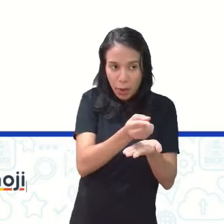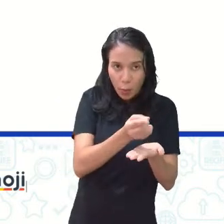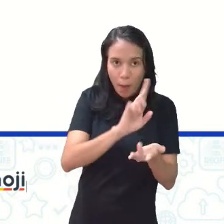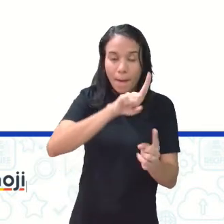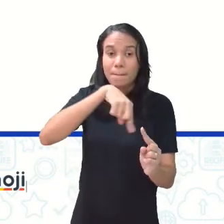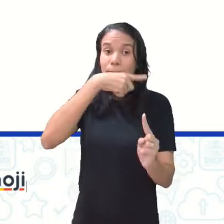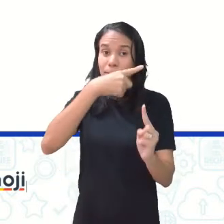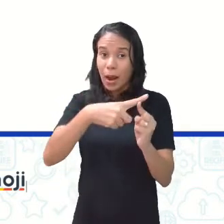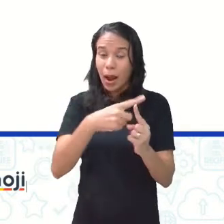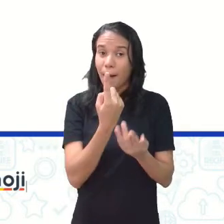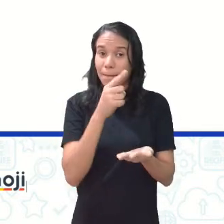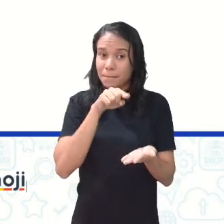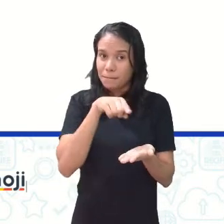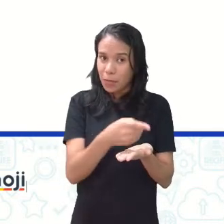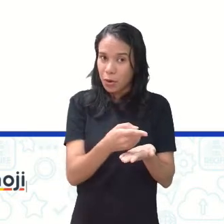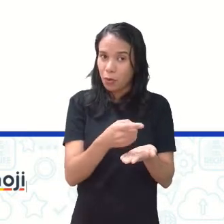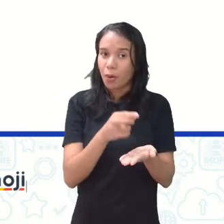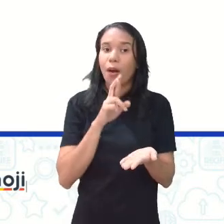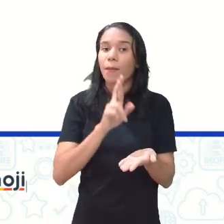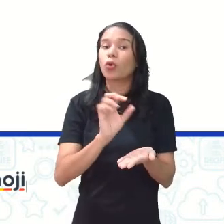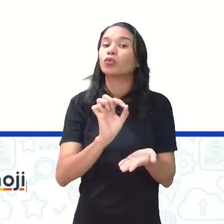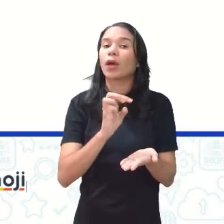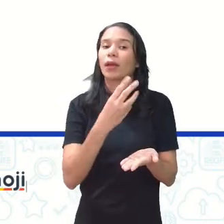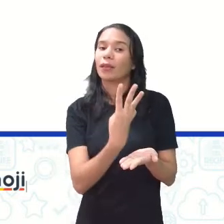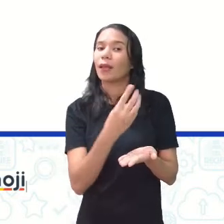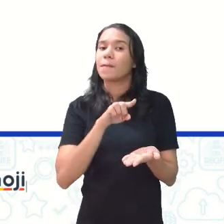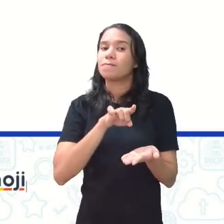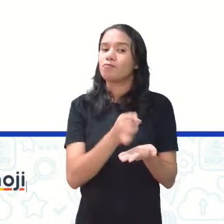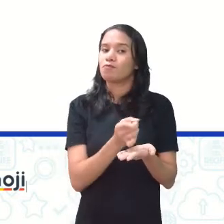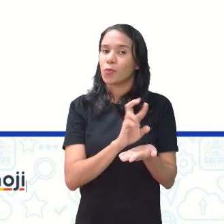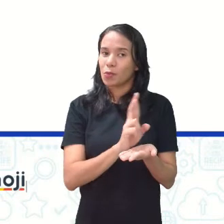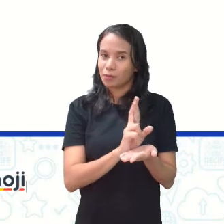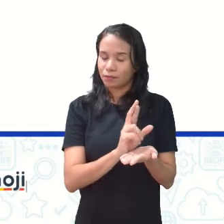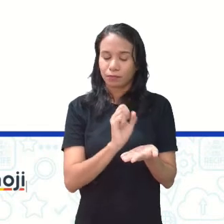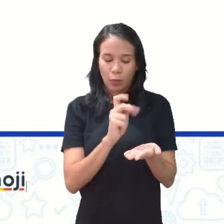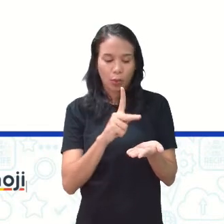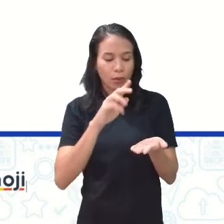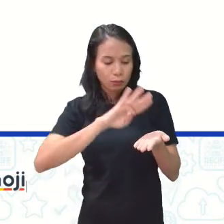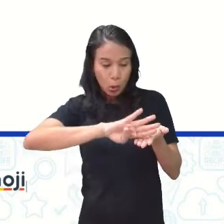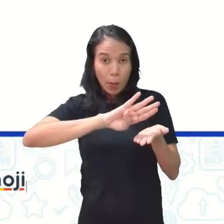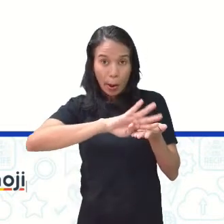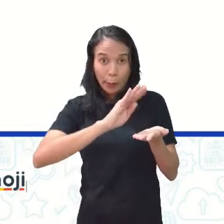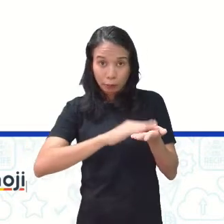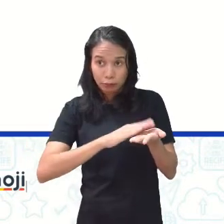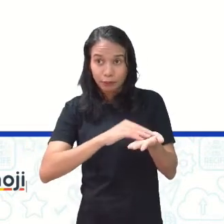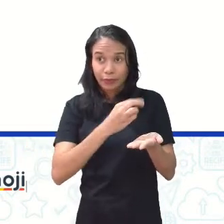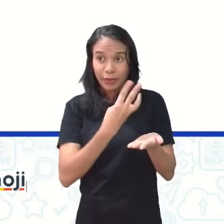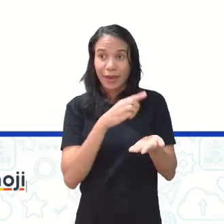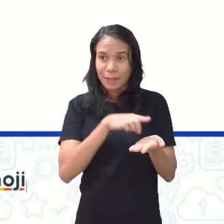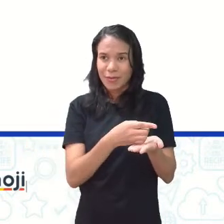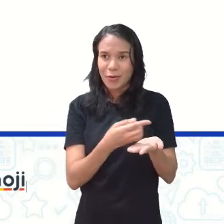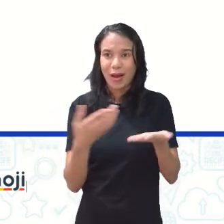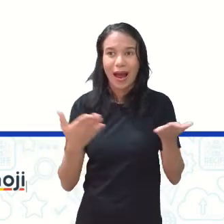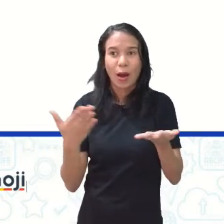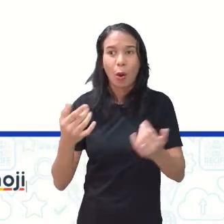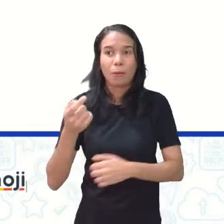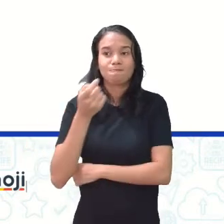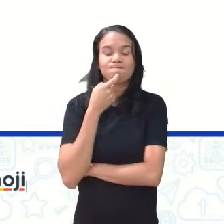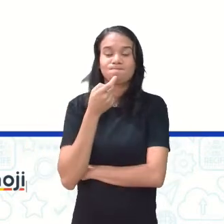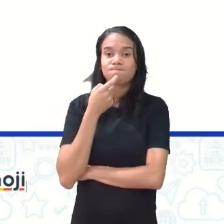mais R$1.000, eu fiquei aí com R$3.000. Agora, aqui é que vem o X da